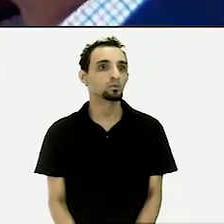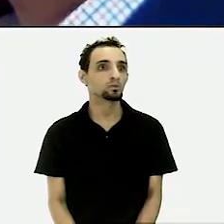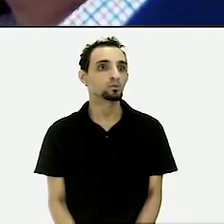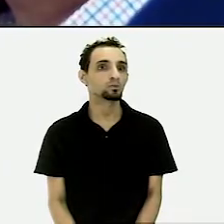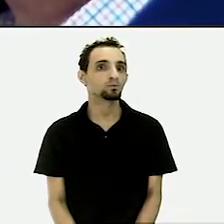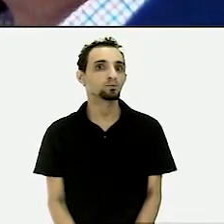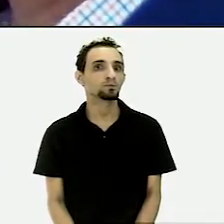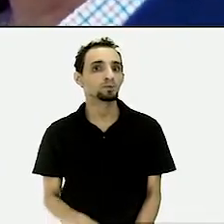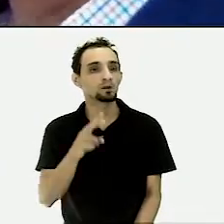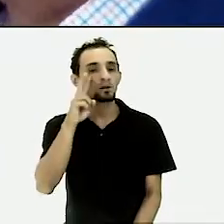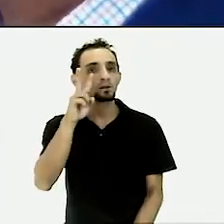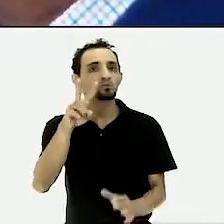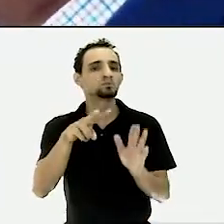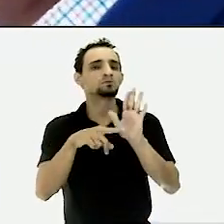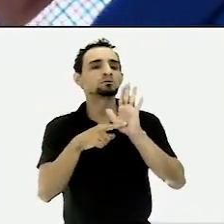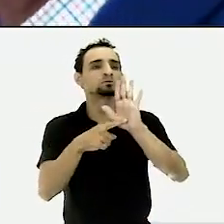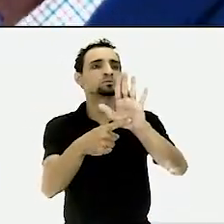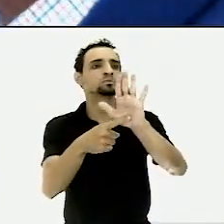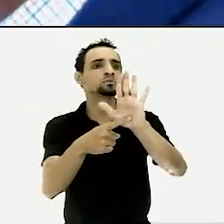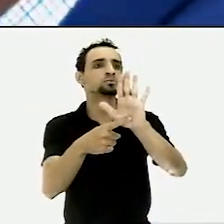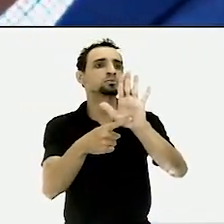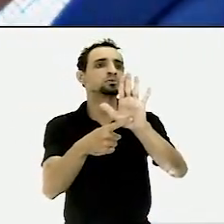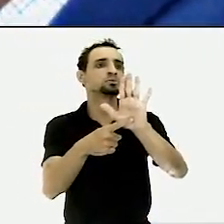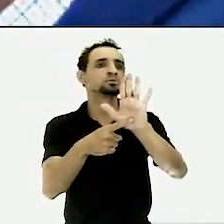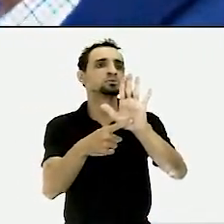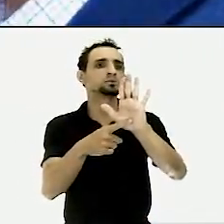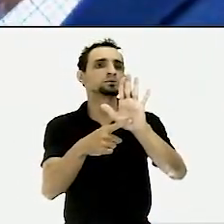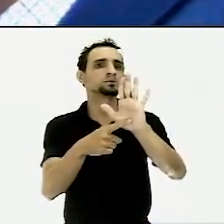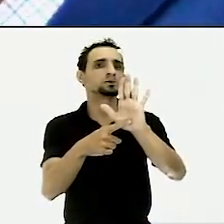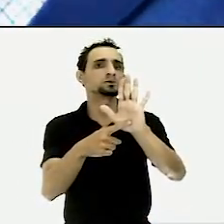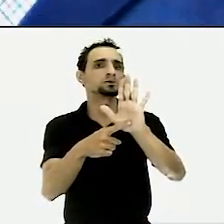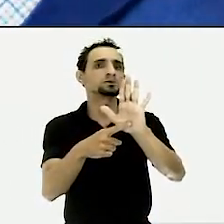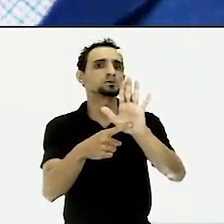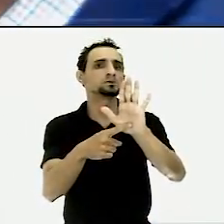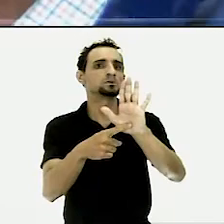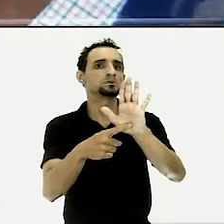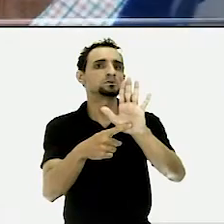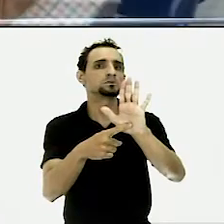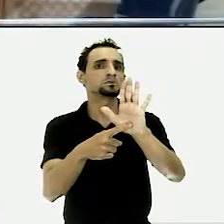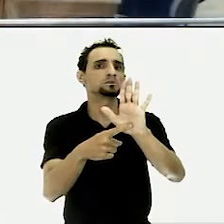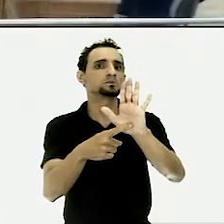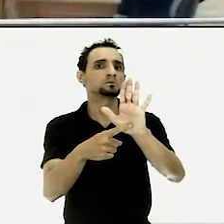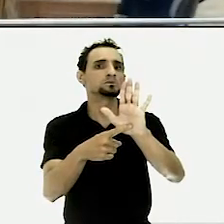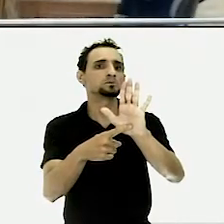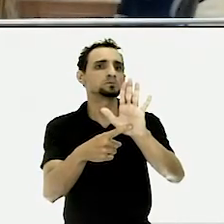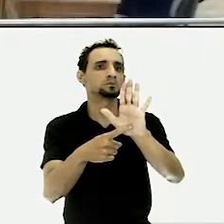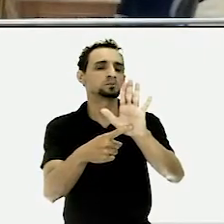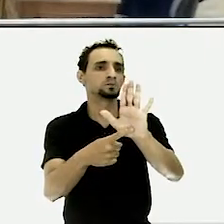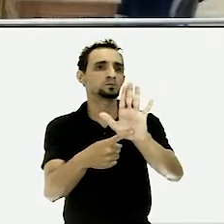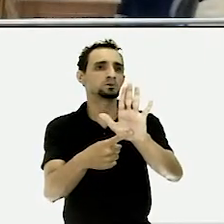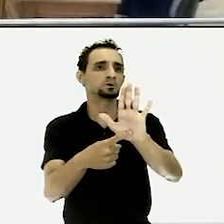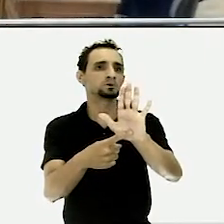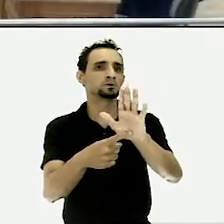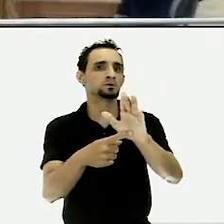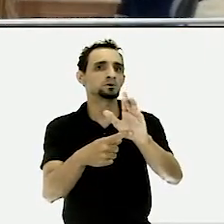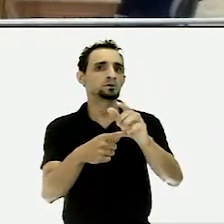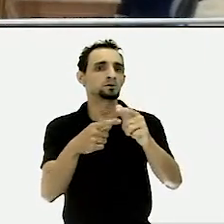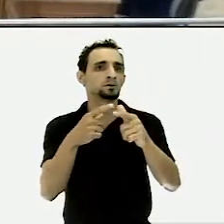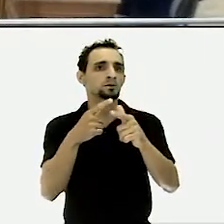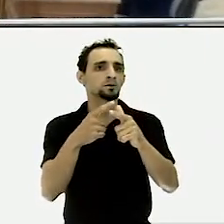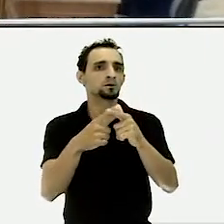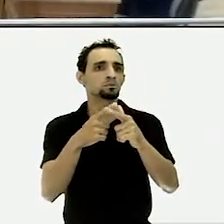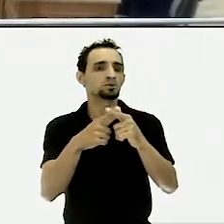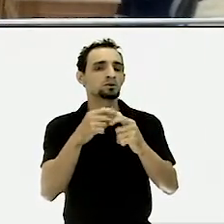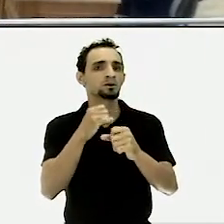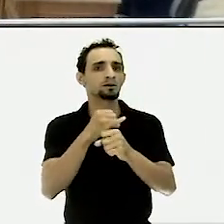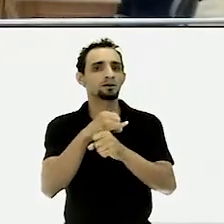dá para pegar, né? Não dá para ficar claro. Acredito no seu. Mas depois eu mostro para eles. Eu acabei de falar com o Fernando, porque nós viajamos juntos, estivemos em Brasília,